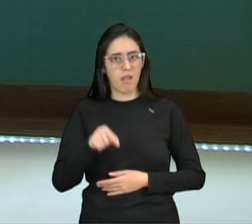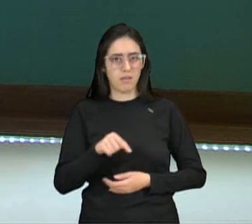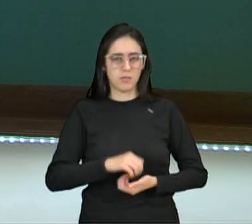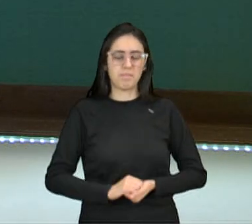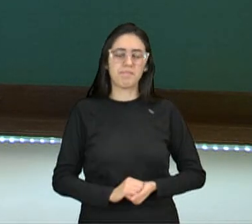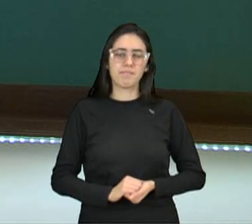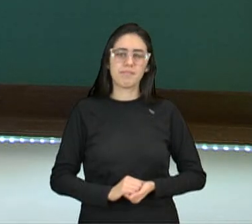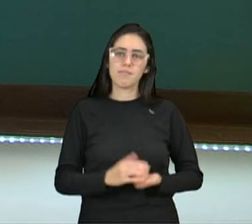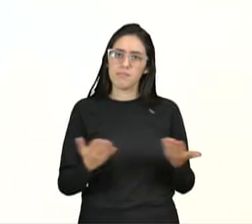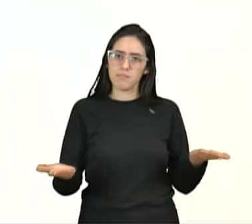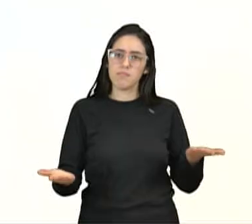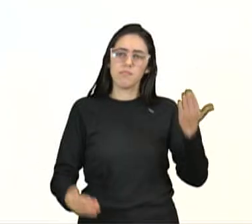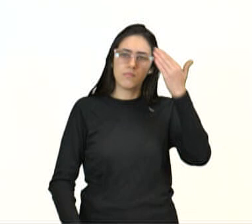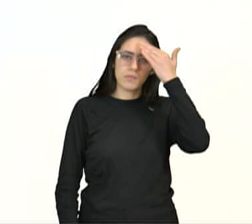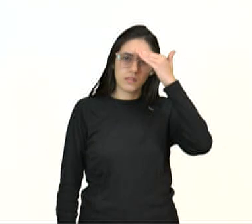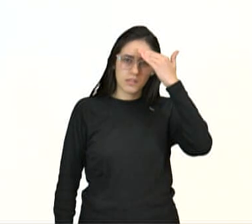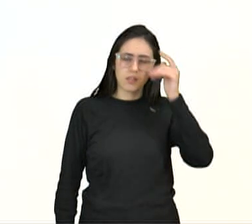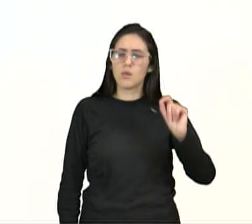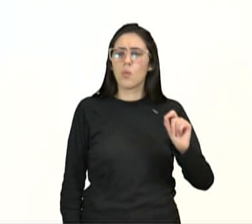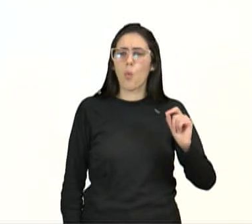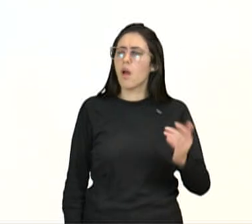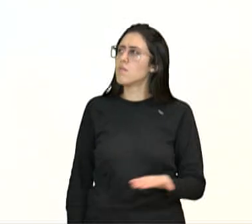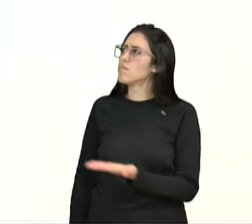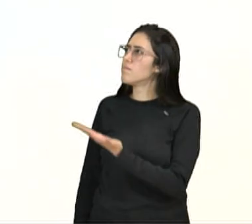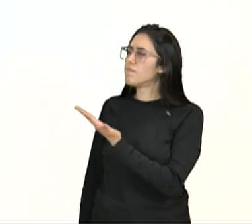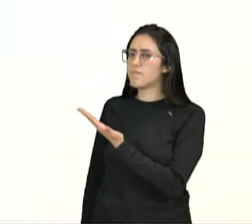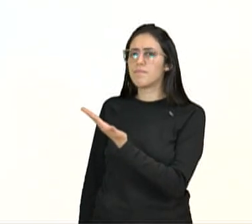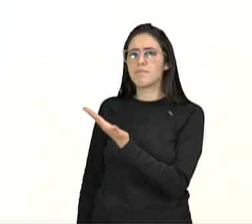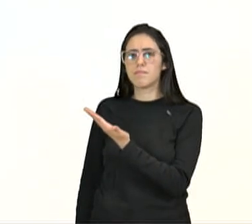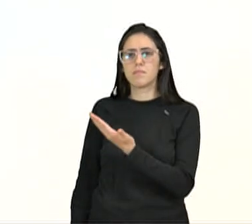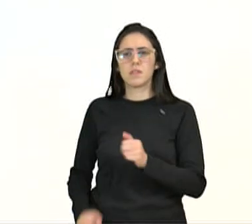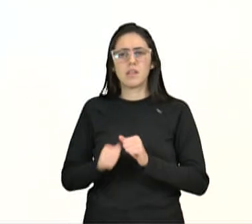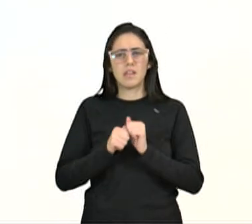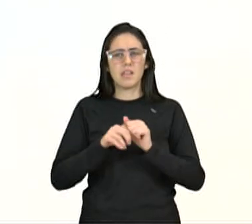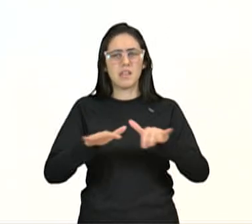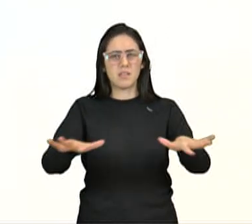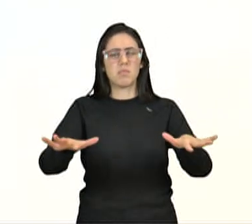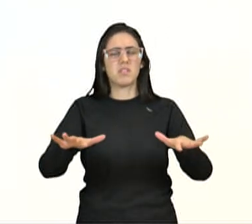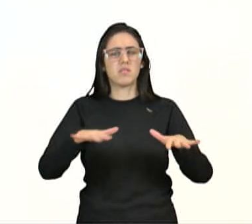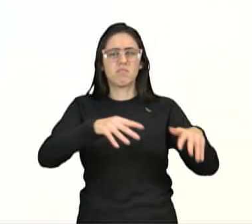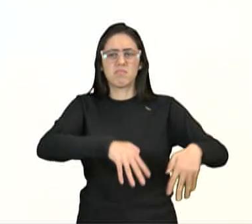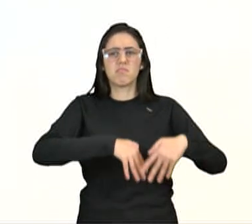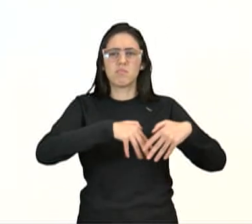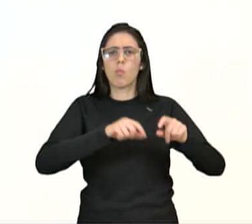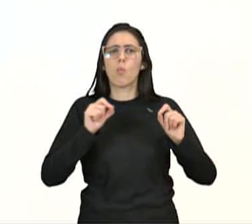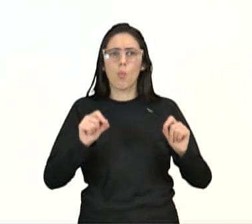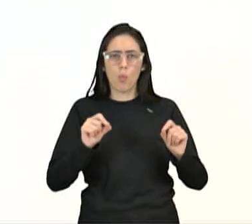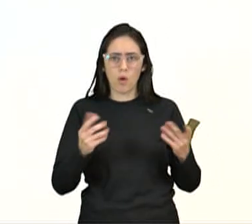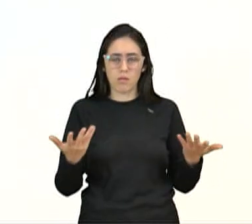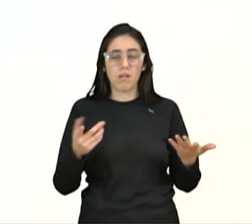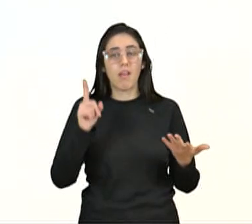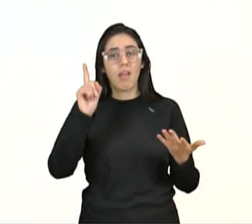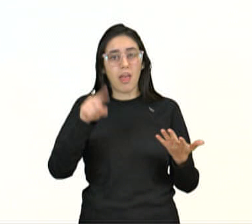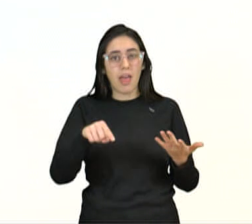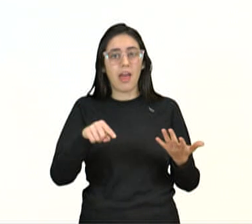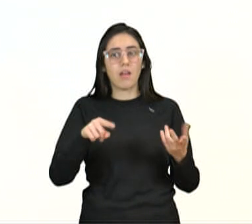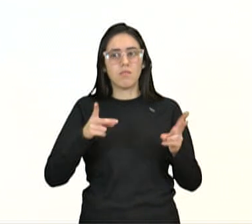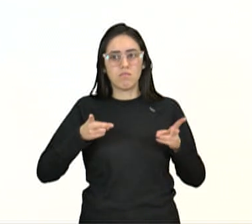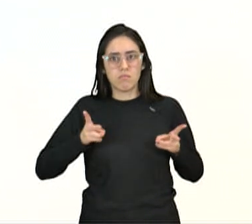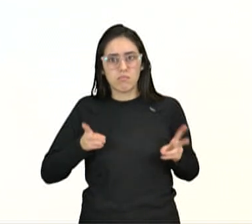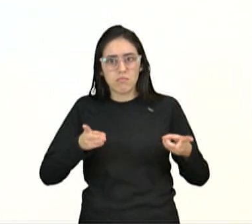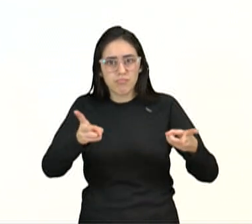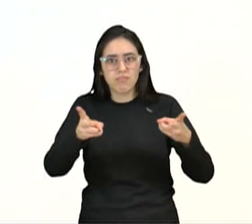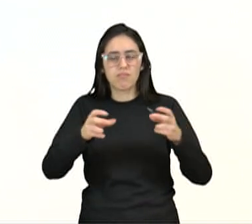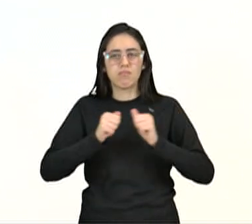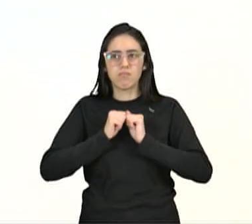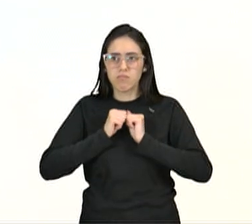características. E aí vamos entender inicialmente o que significa nessa expansão ali da fronteira agrícola. É o avanço das